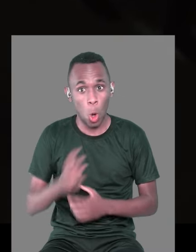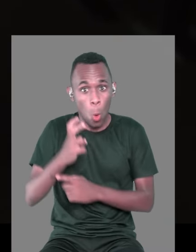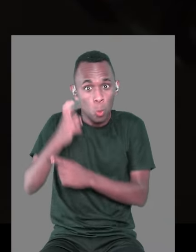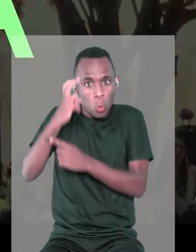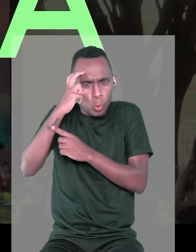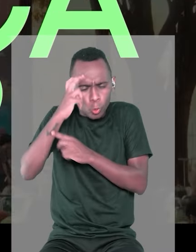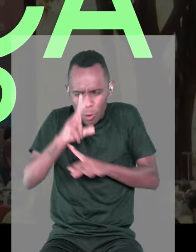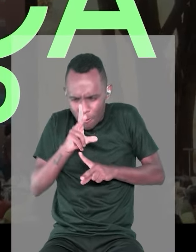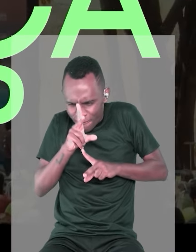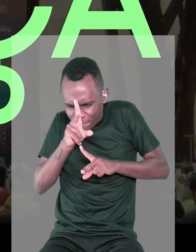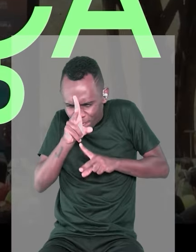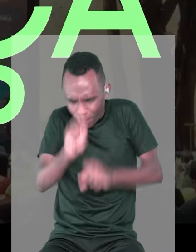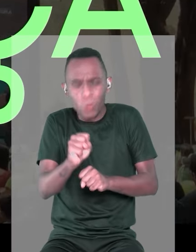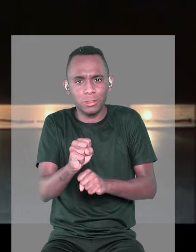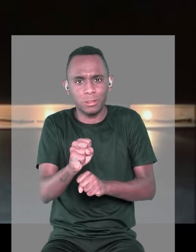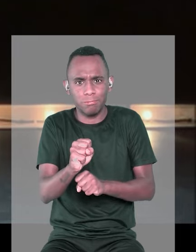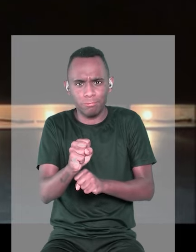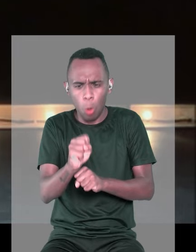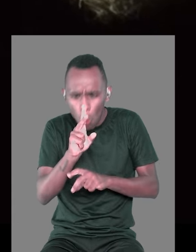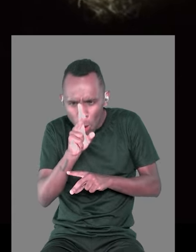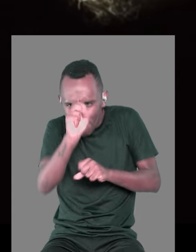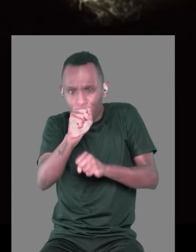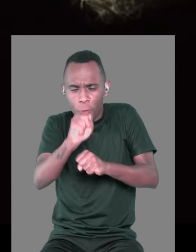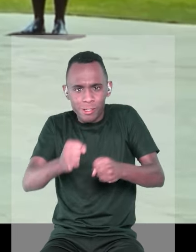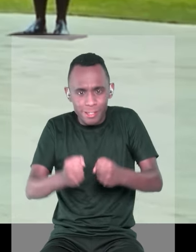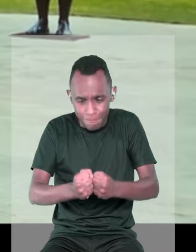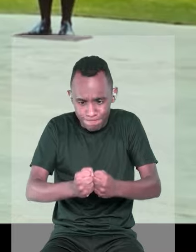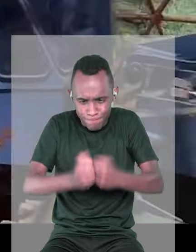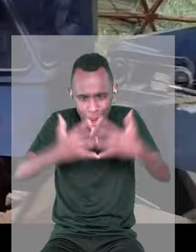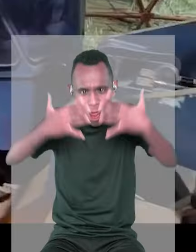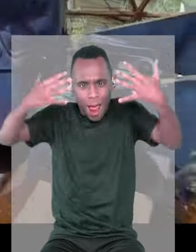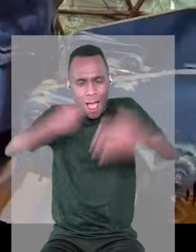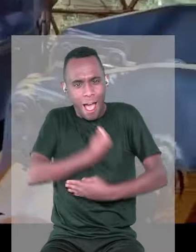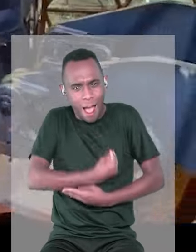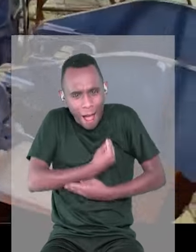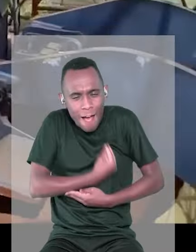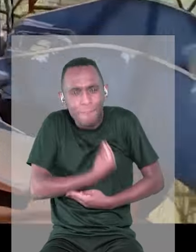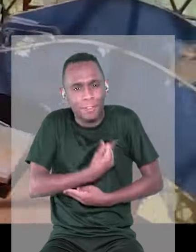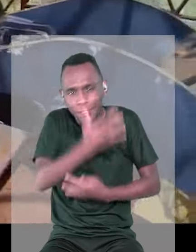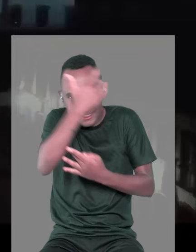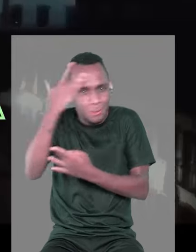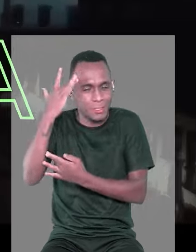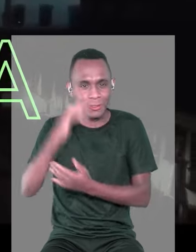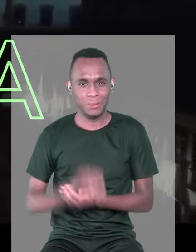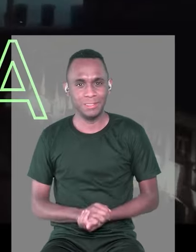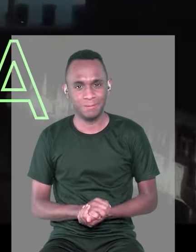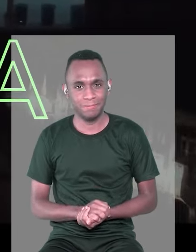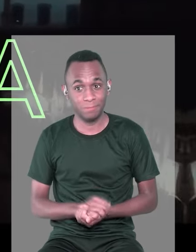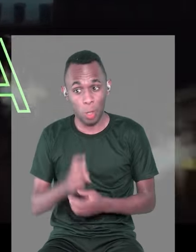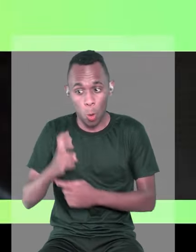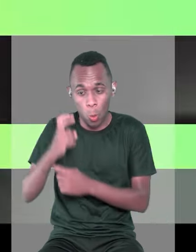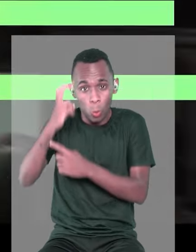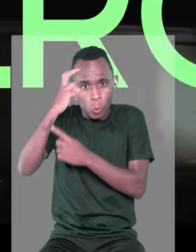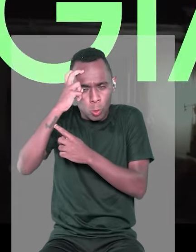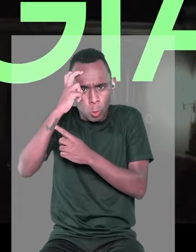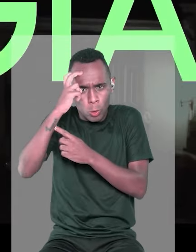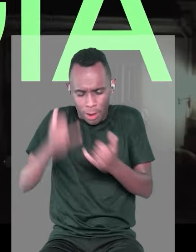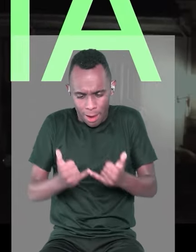A cultura é uma força que ilumina a vida das pessoas. A cultura é